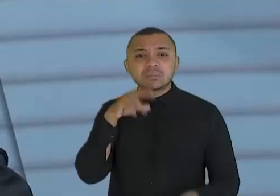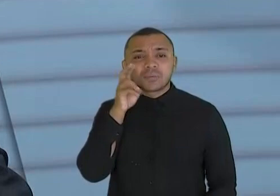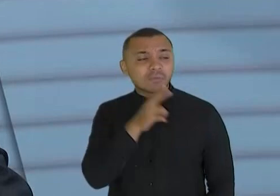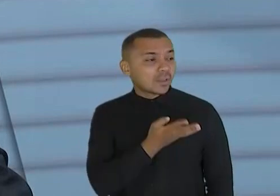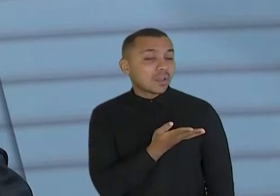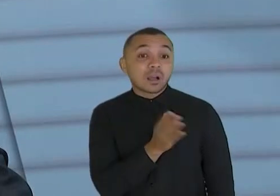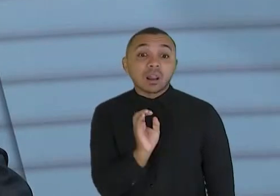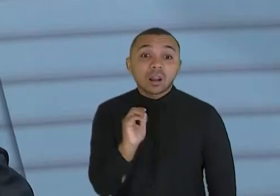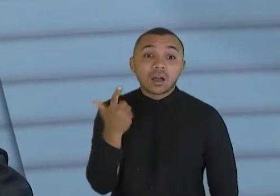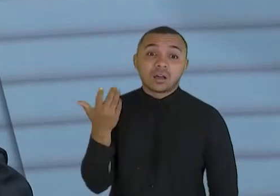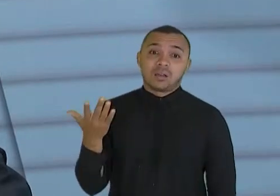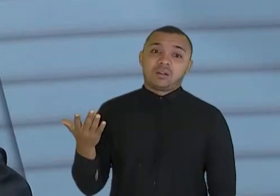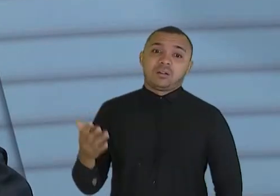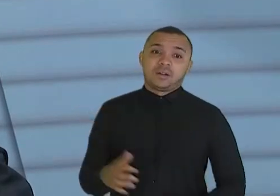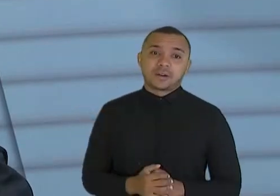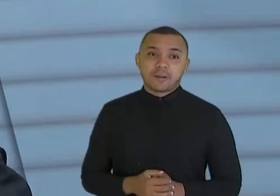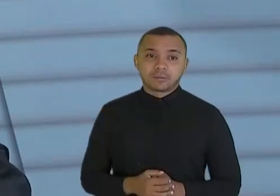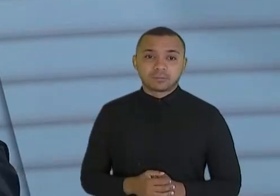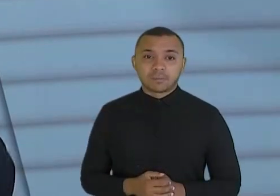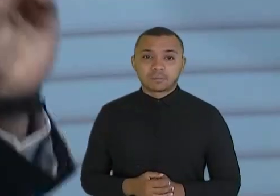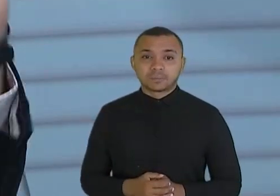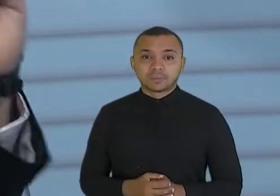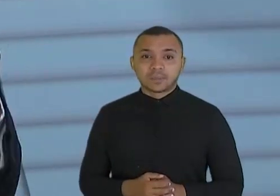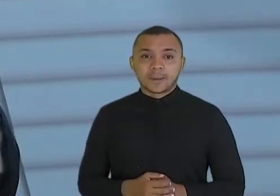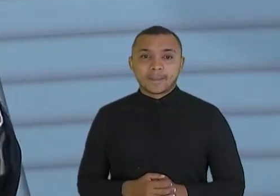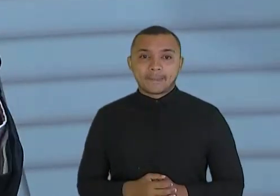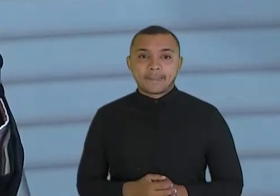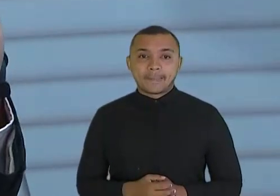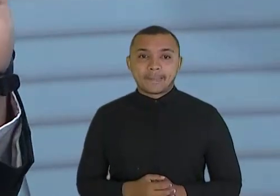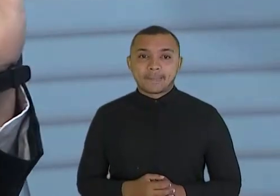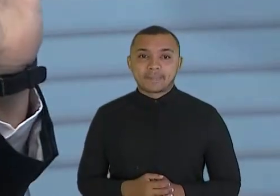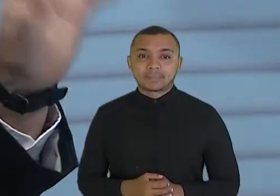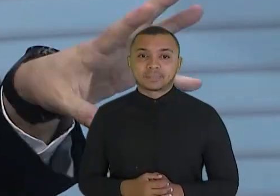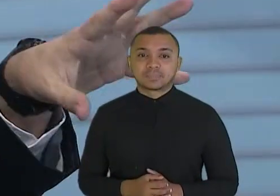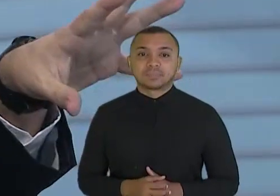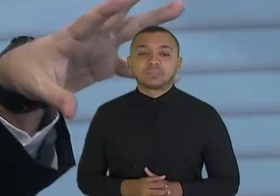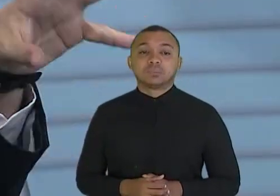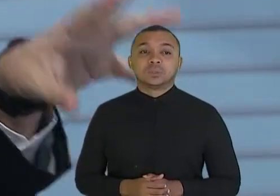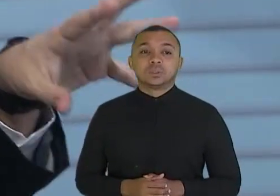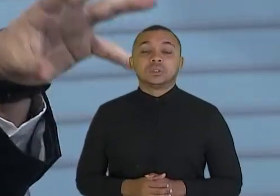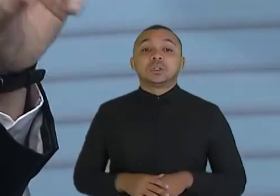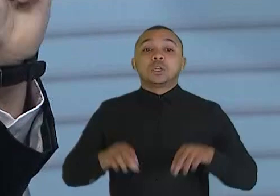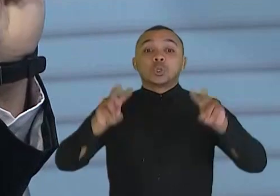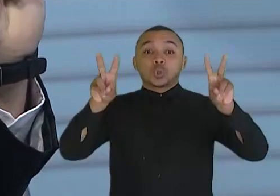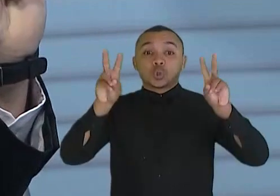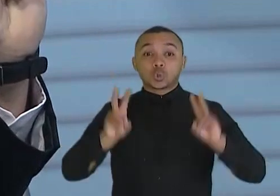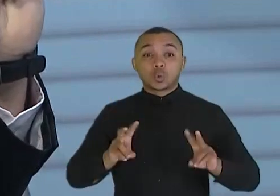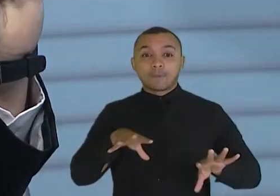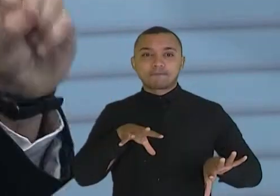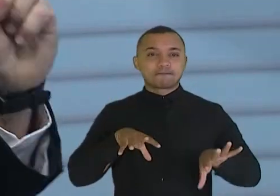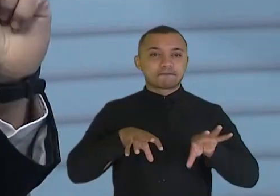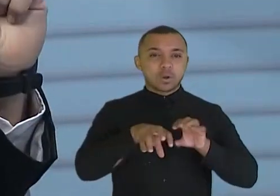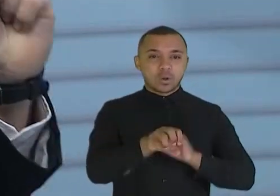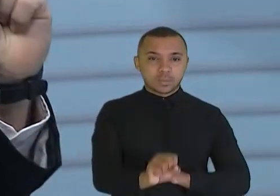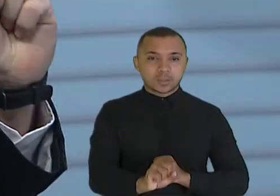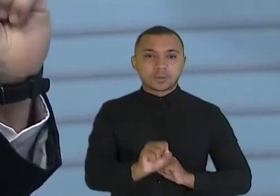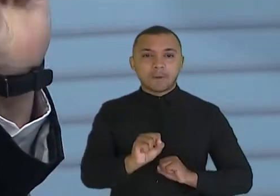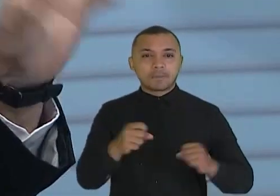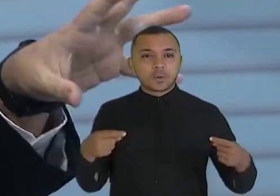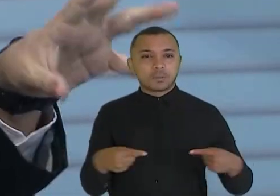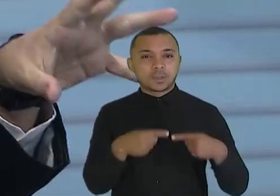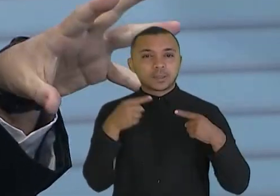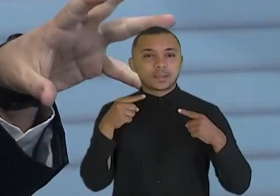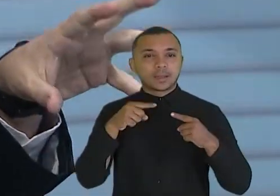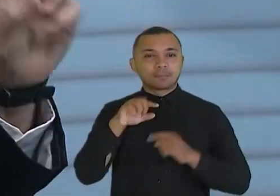assim, coisa... Eu acho assim, tudo que nós conversamos, essa parte informacional referente ao meio ambiente, isso é a